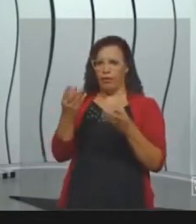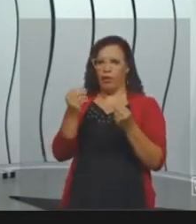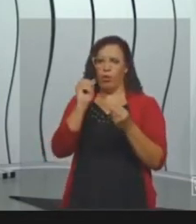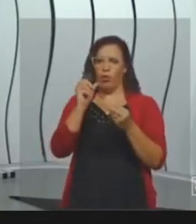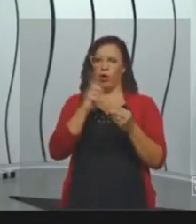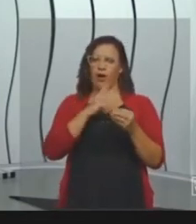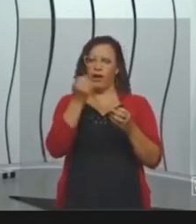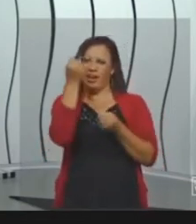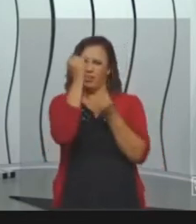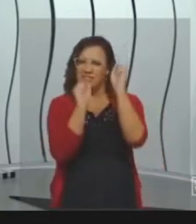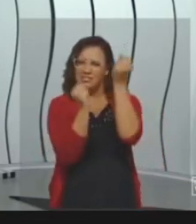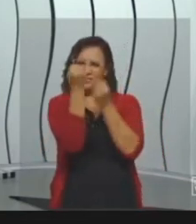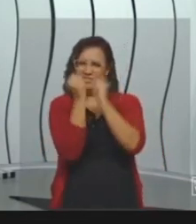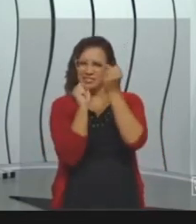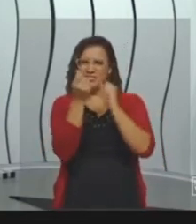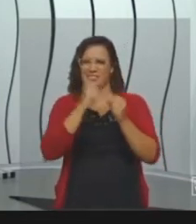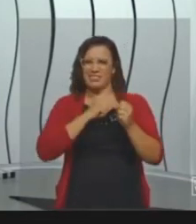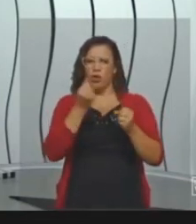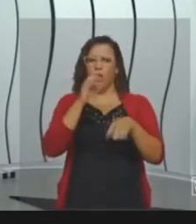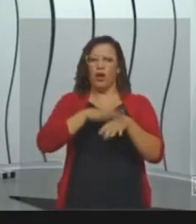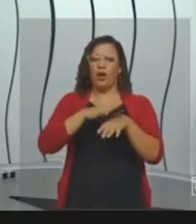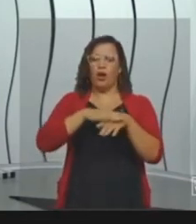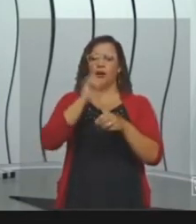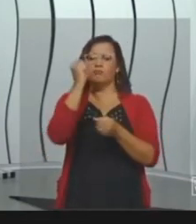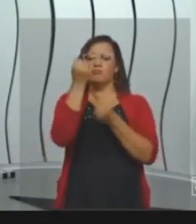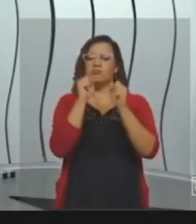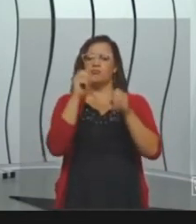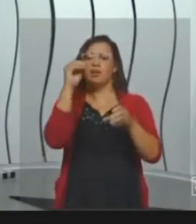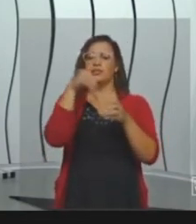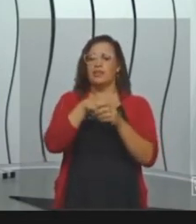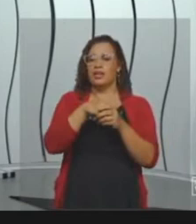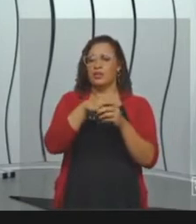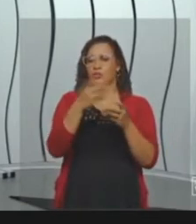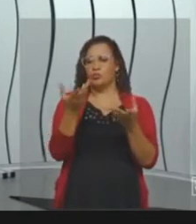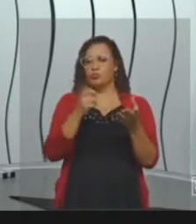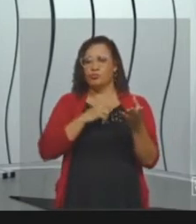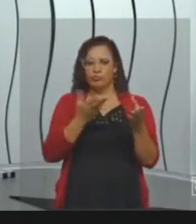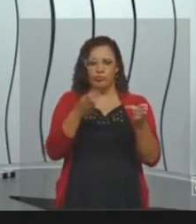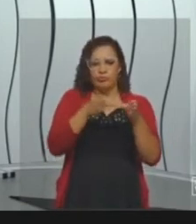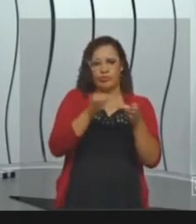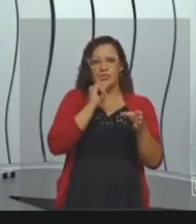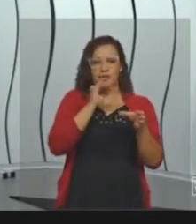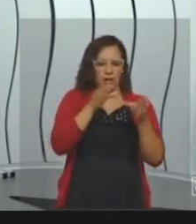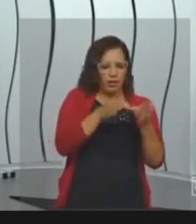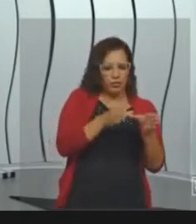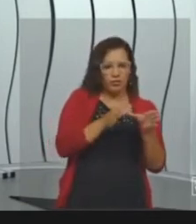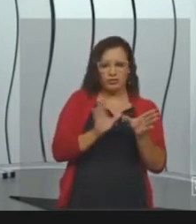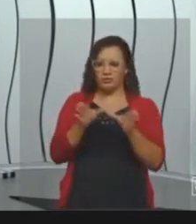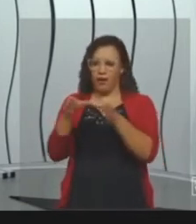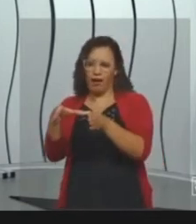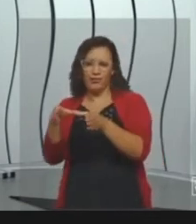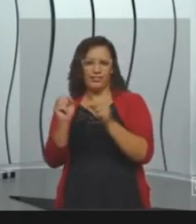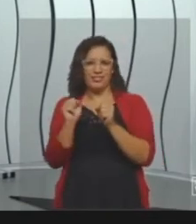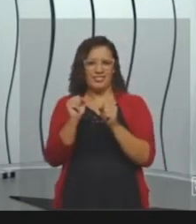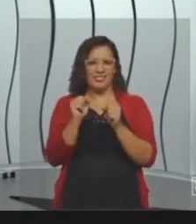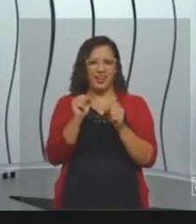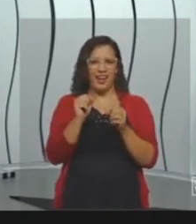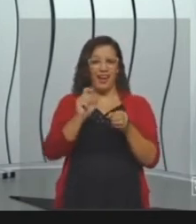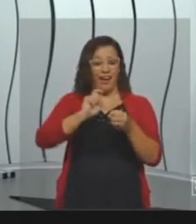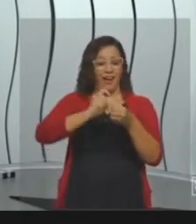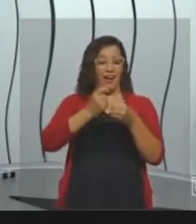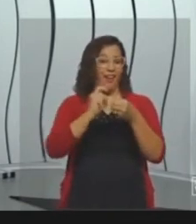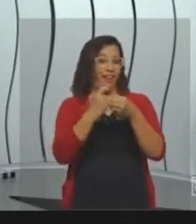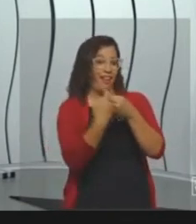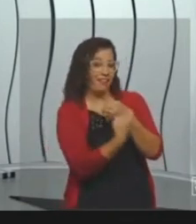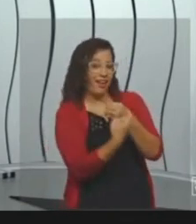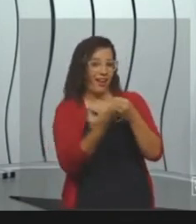embalado. Você consegue achar alguma coisa no supermercado que não esteja embalada? É caixinha para cá, caixinha para lá, enlatados e